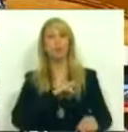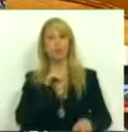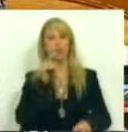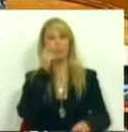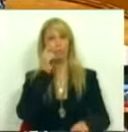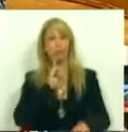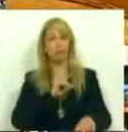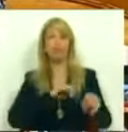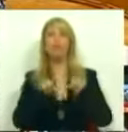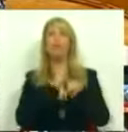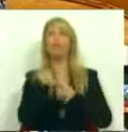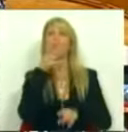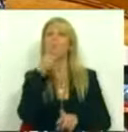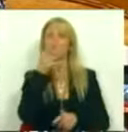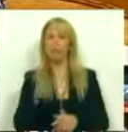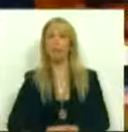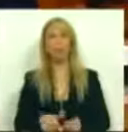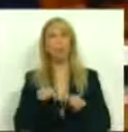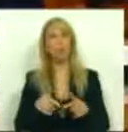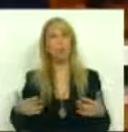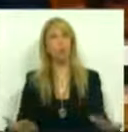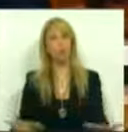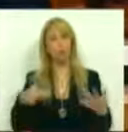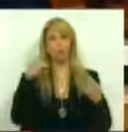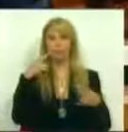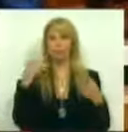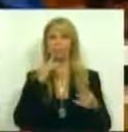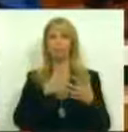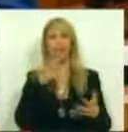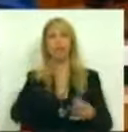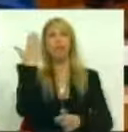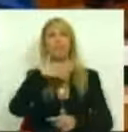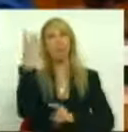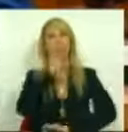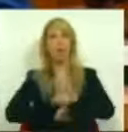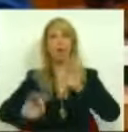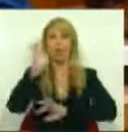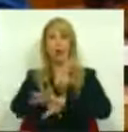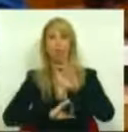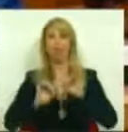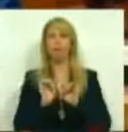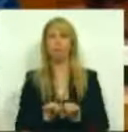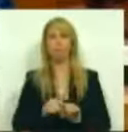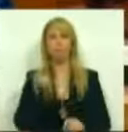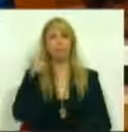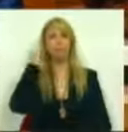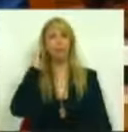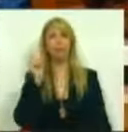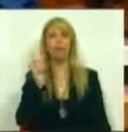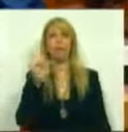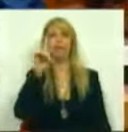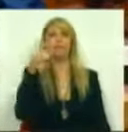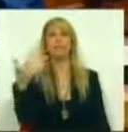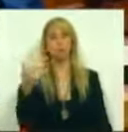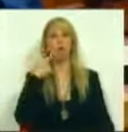E senhores deputados, assinala-se hoje o Dia da Europa. 62 anos depois da Declaração